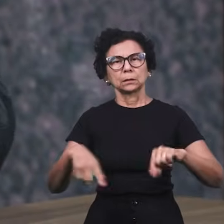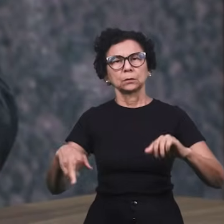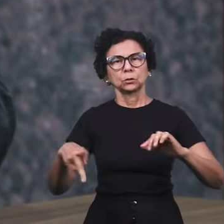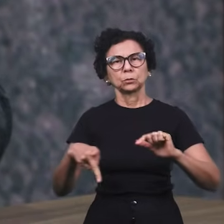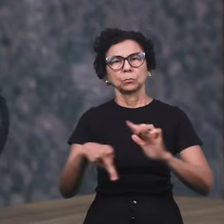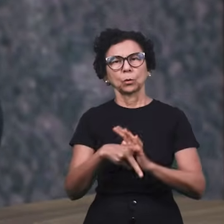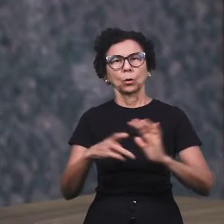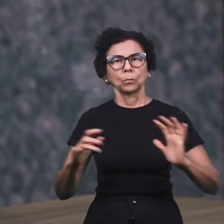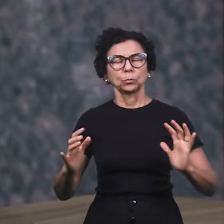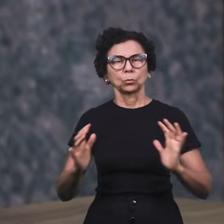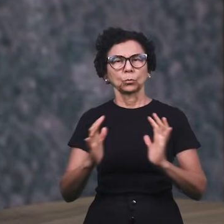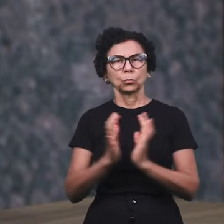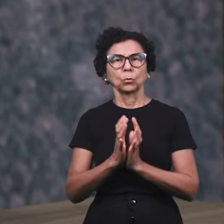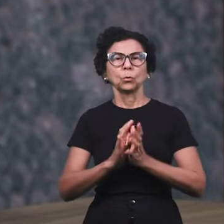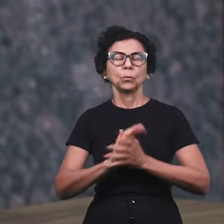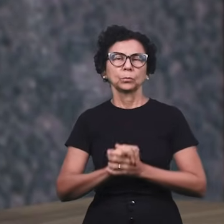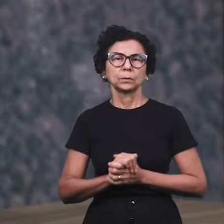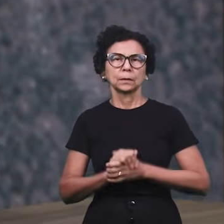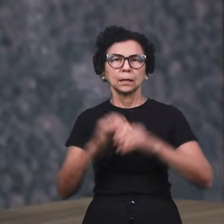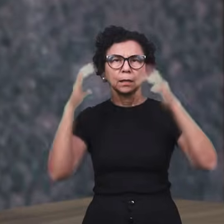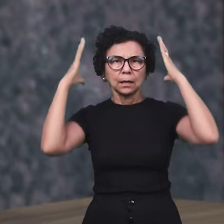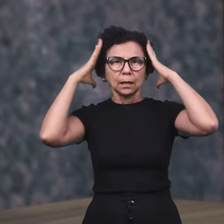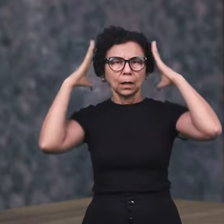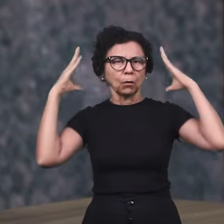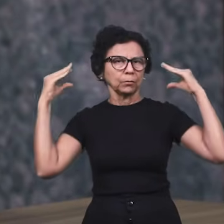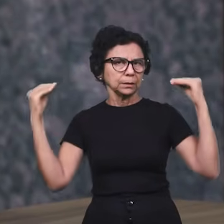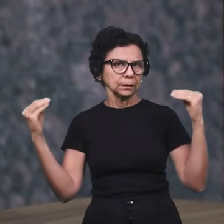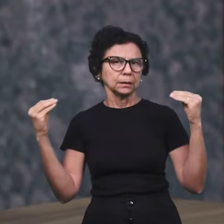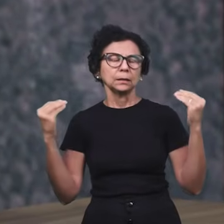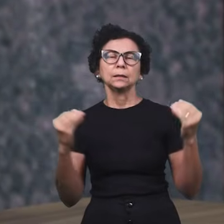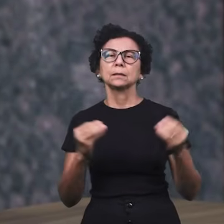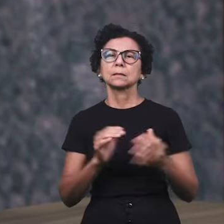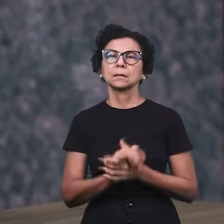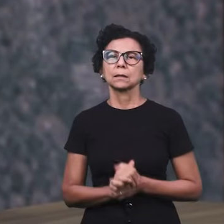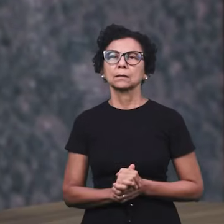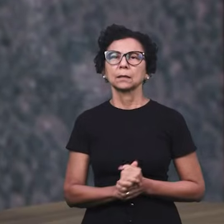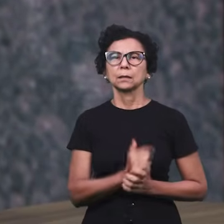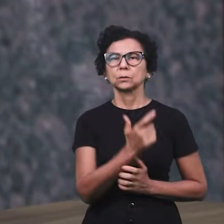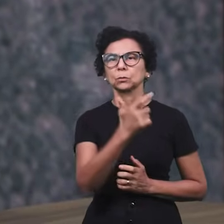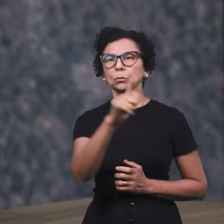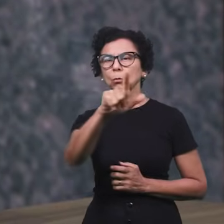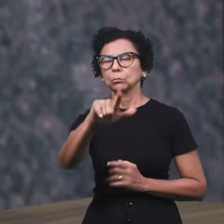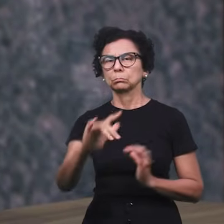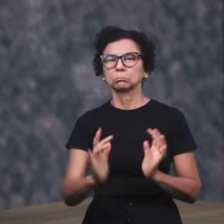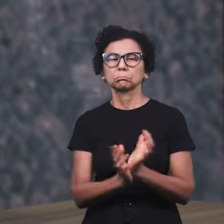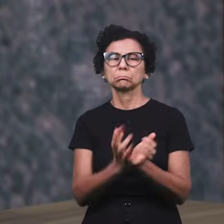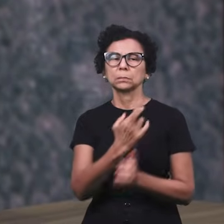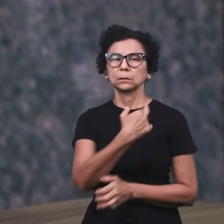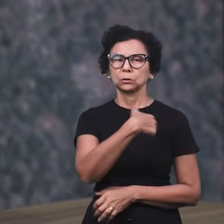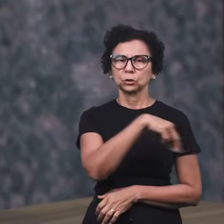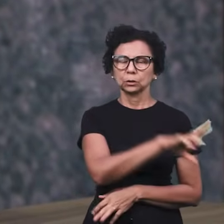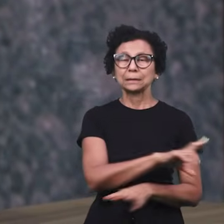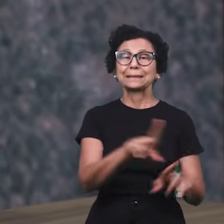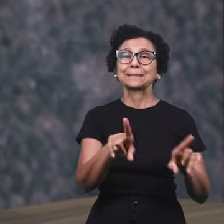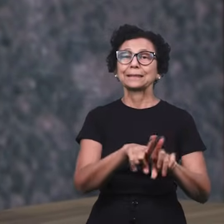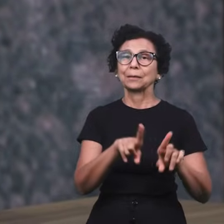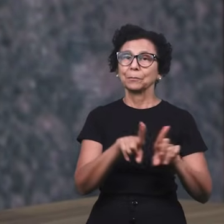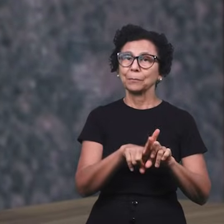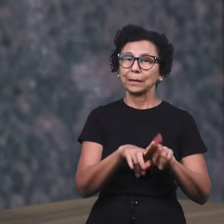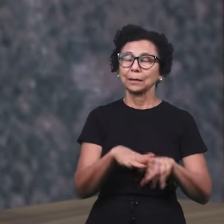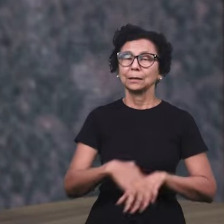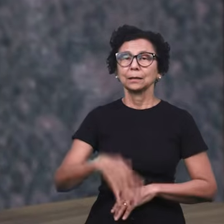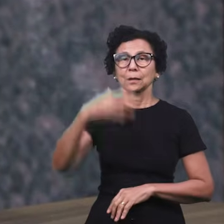protestantes, servos de Deus, calvinistas, quakers, enfim, de outros grupos religiosos que vão ser